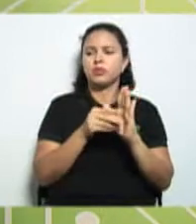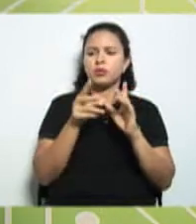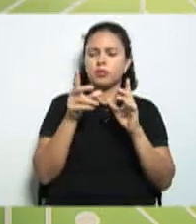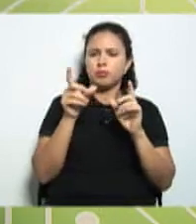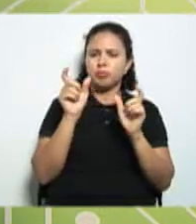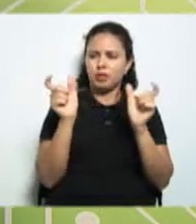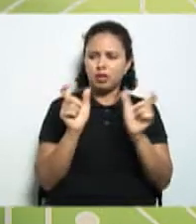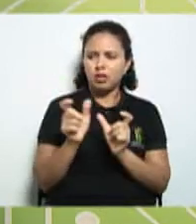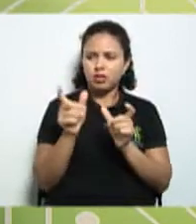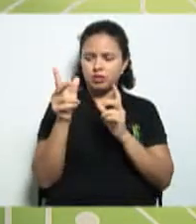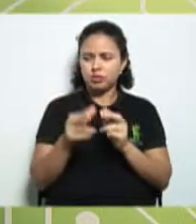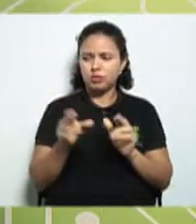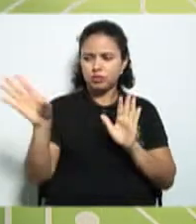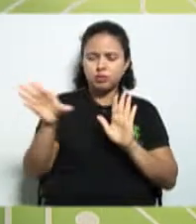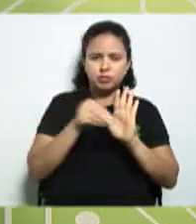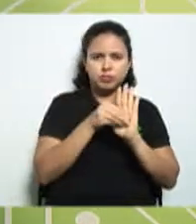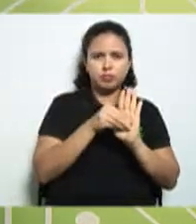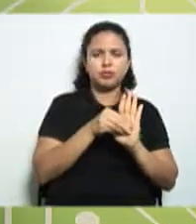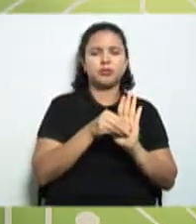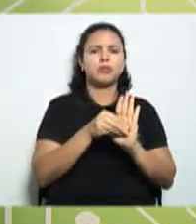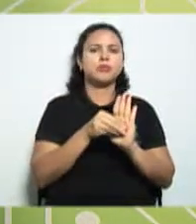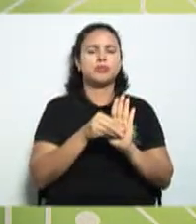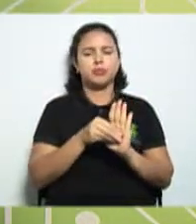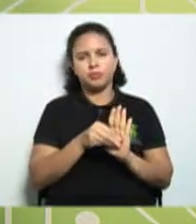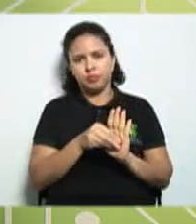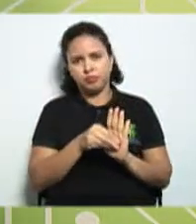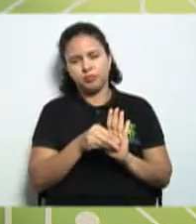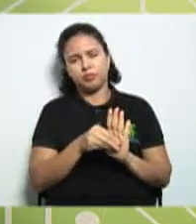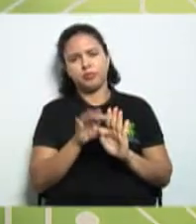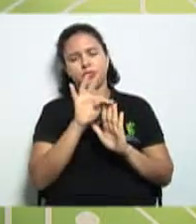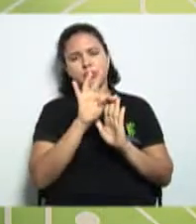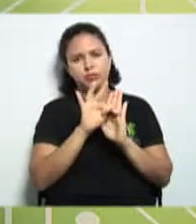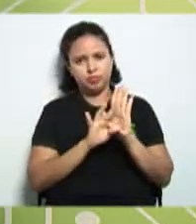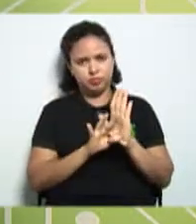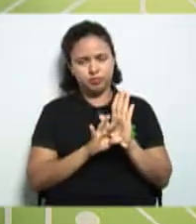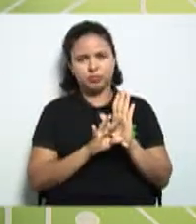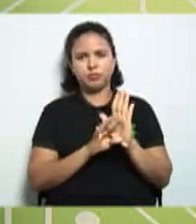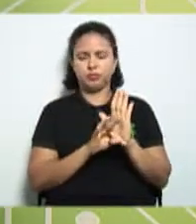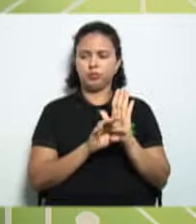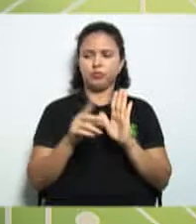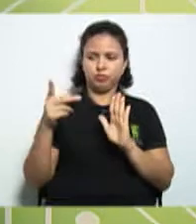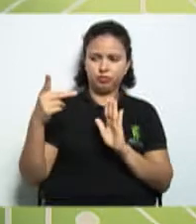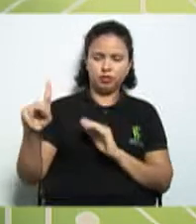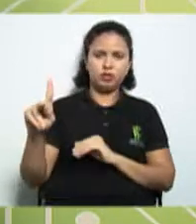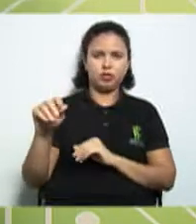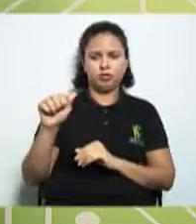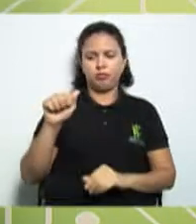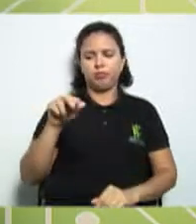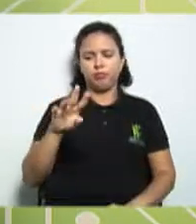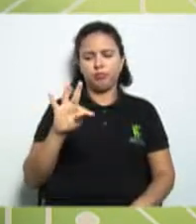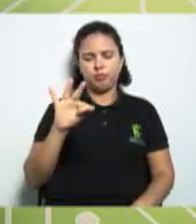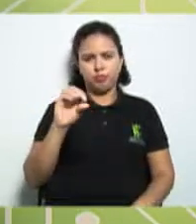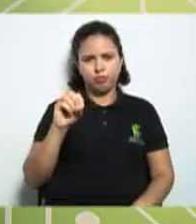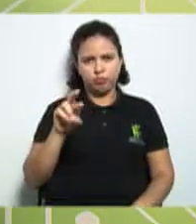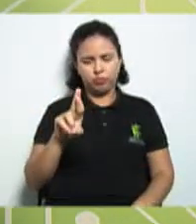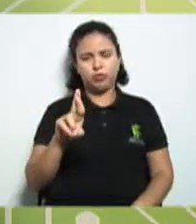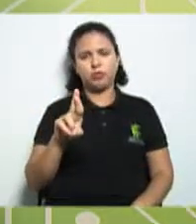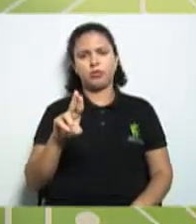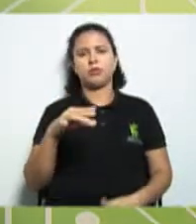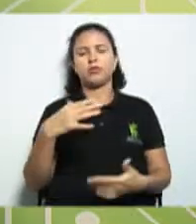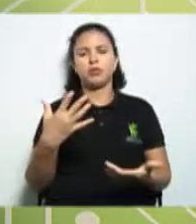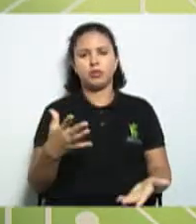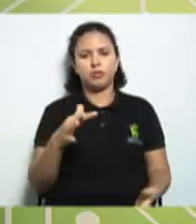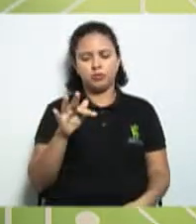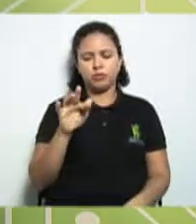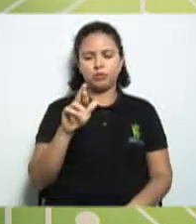palavra, as citações ou as palavras daquele autor. Então, Franzin disse